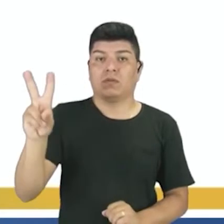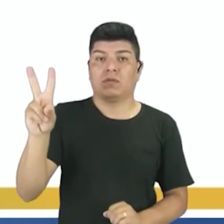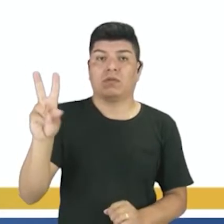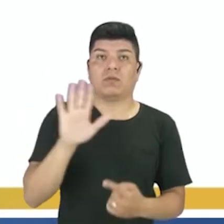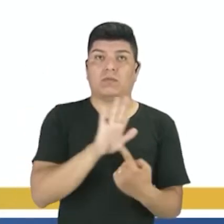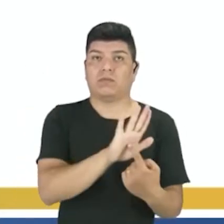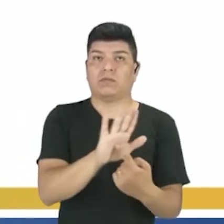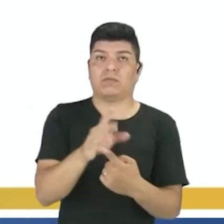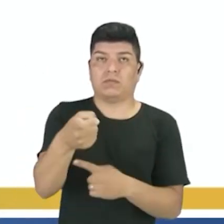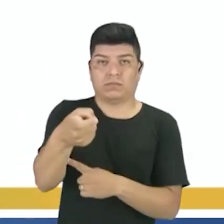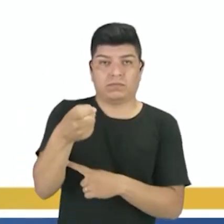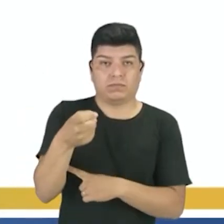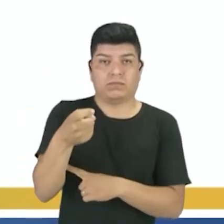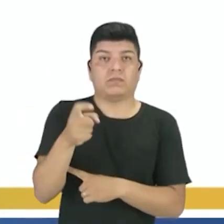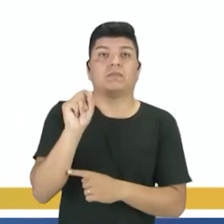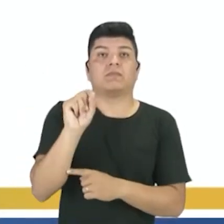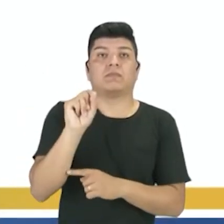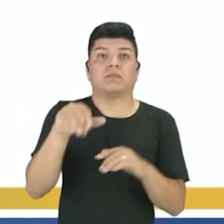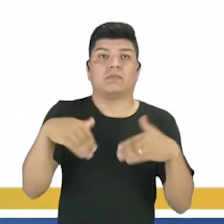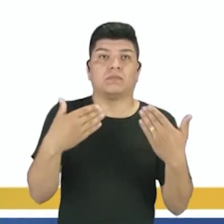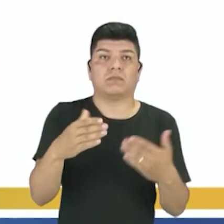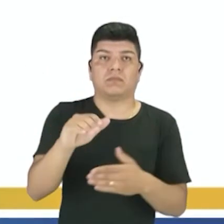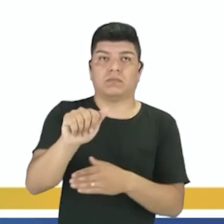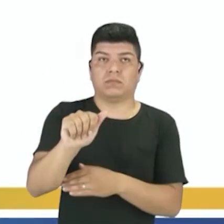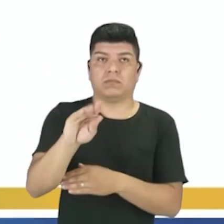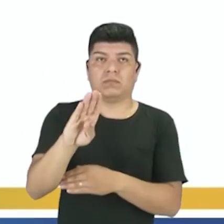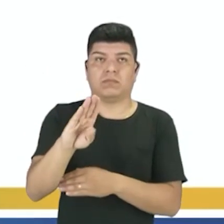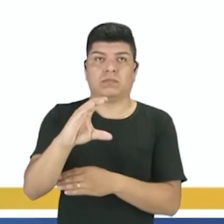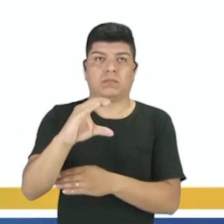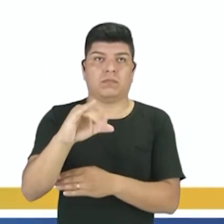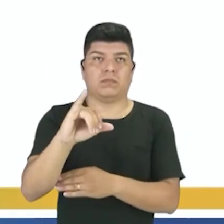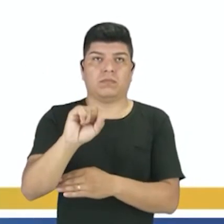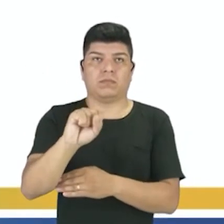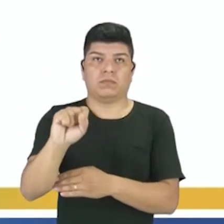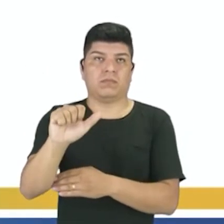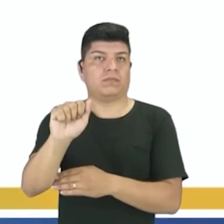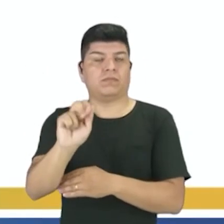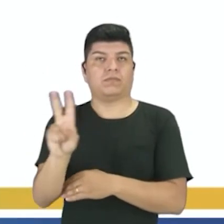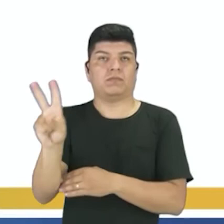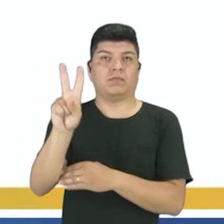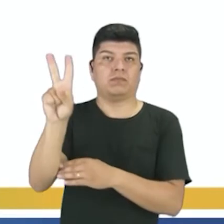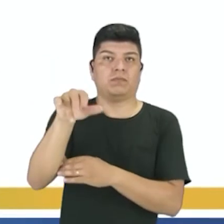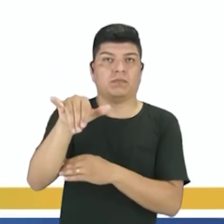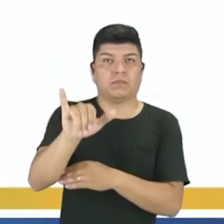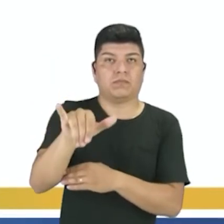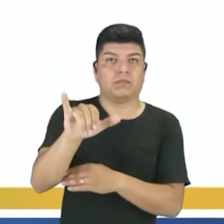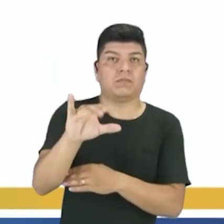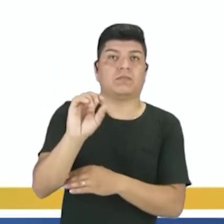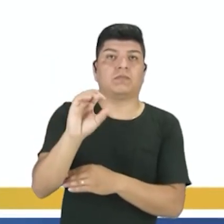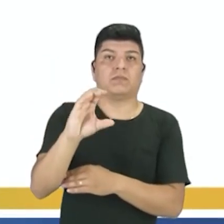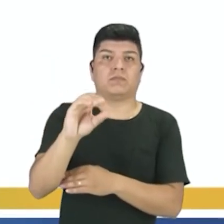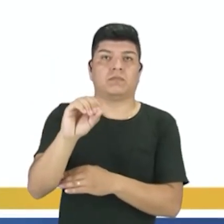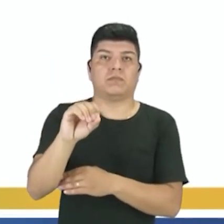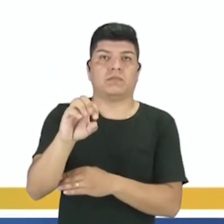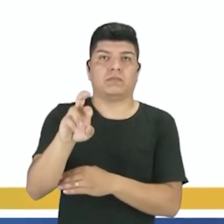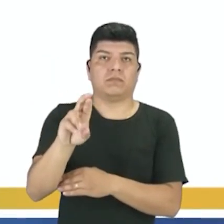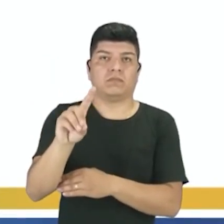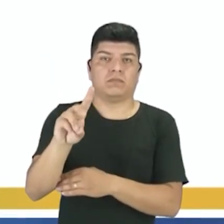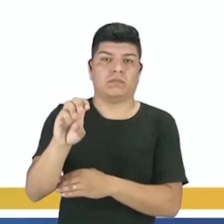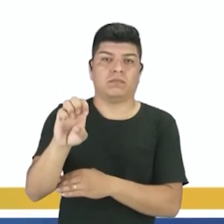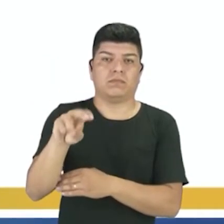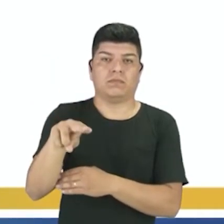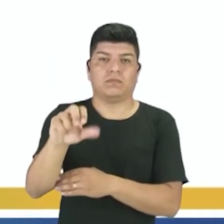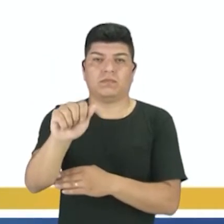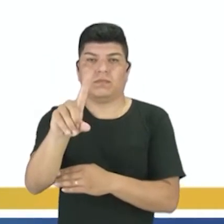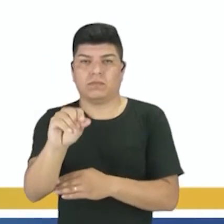da coordenada x é chamada de abscissa e o valor da coordenada y de ordenada. O eixo